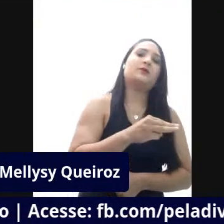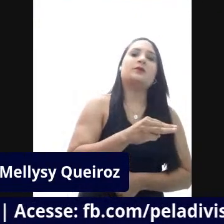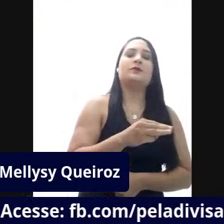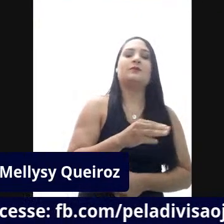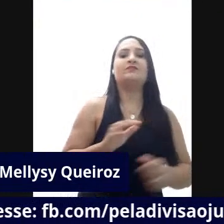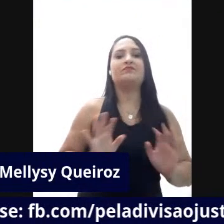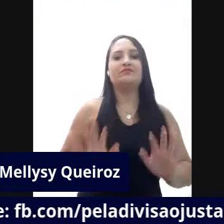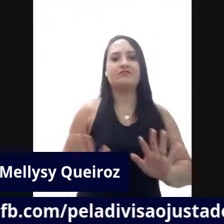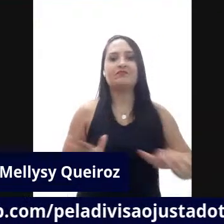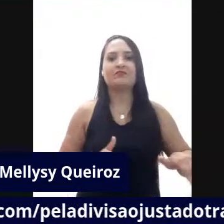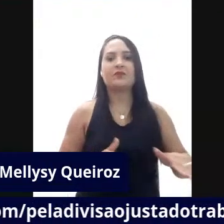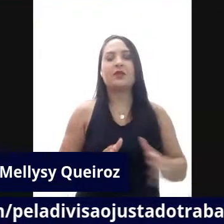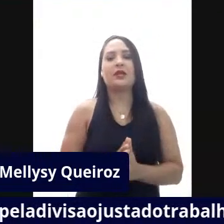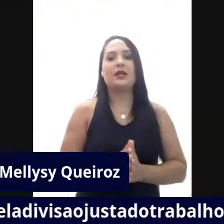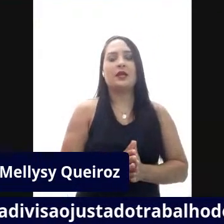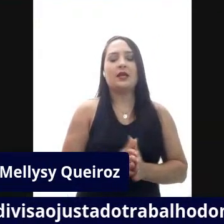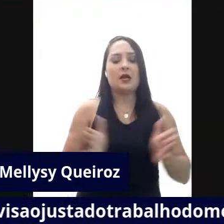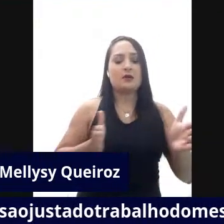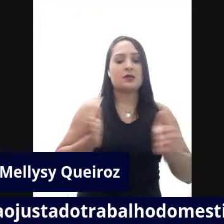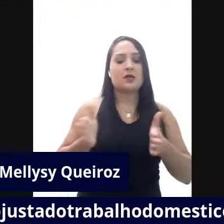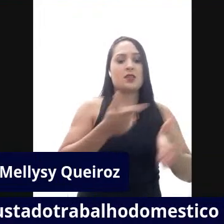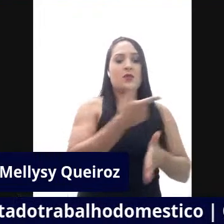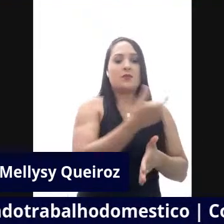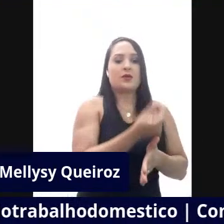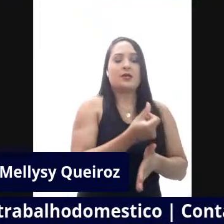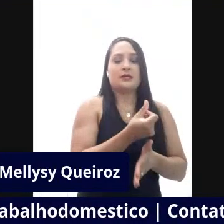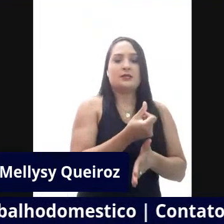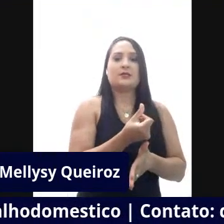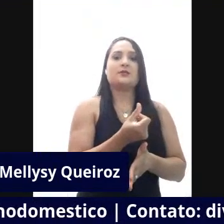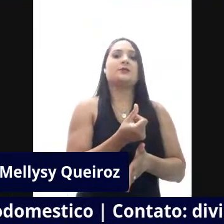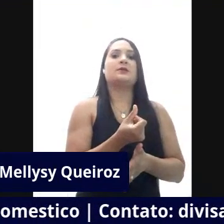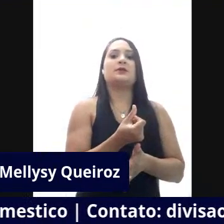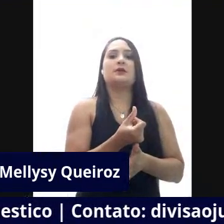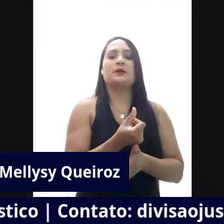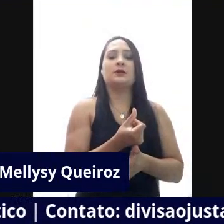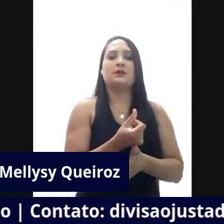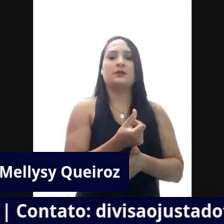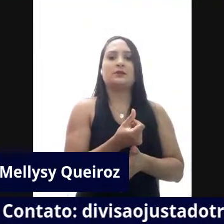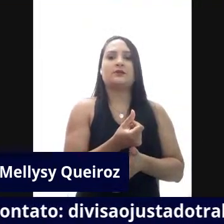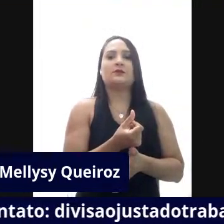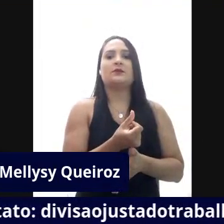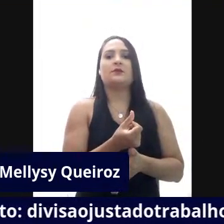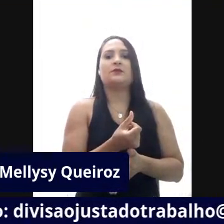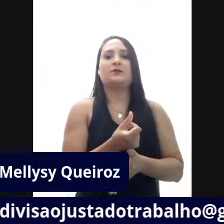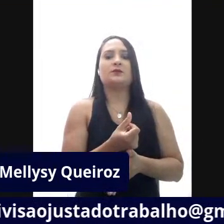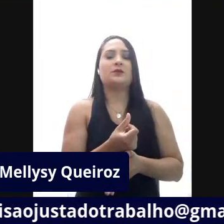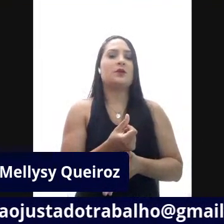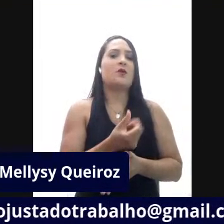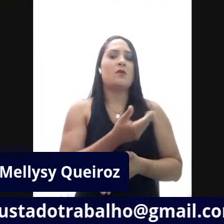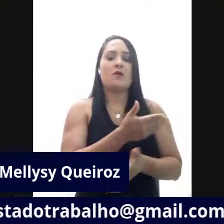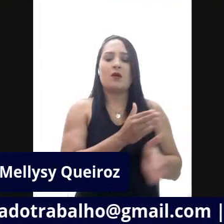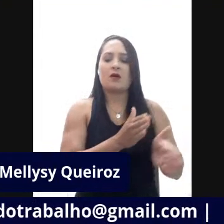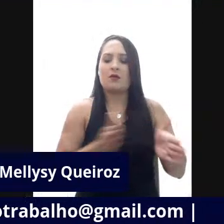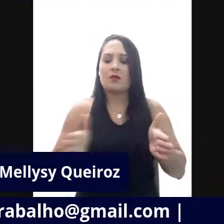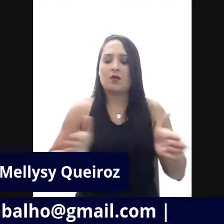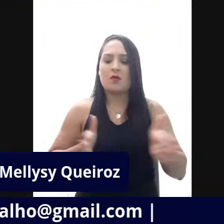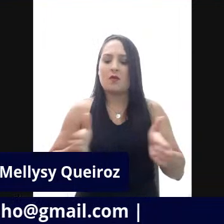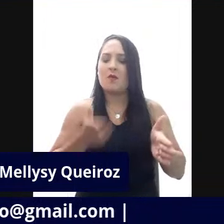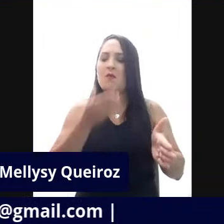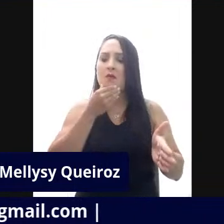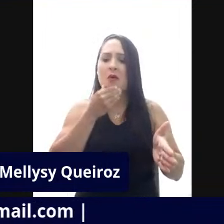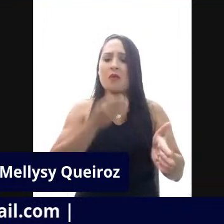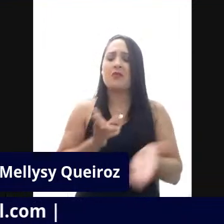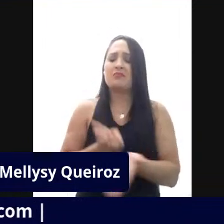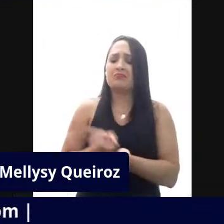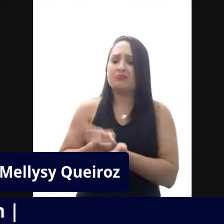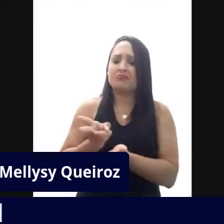essa contribuição, essa responsabilização dos homens no trabalho doméstico se manteve às 11 horas, e as mulheres